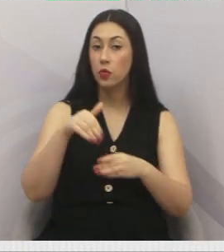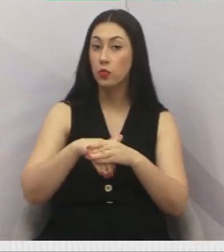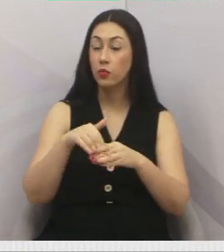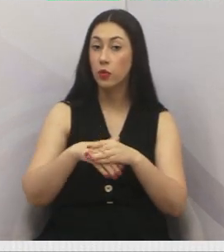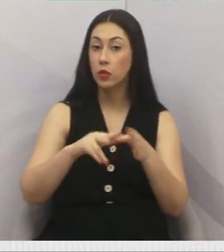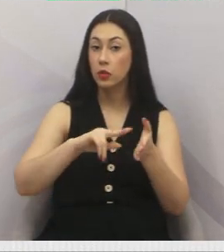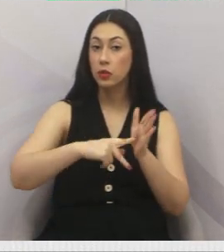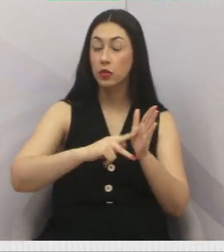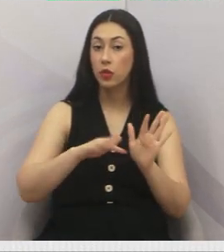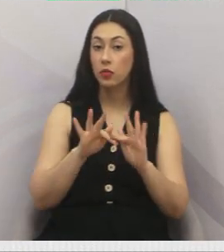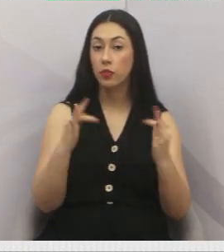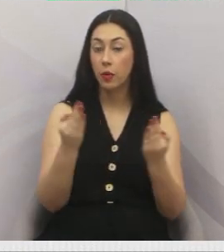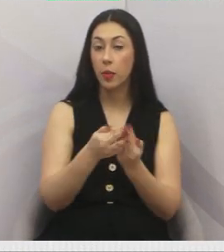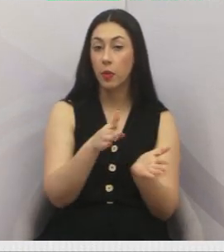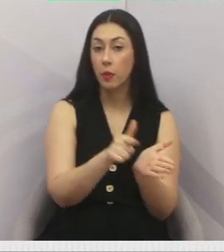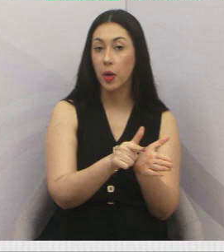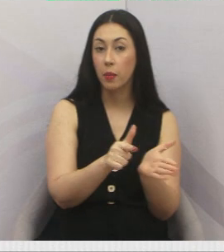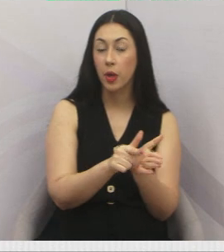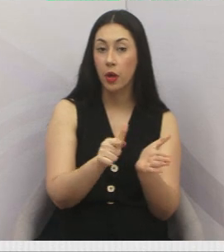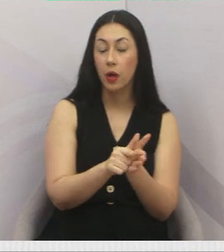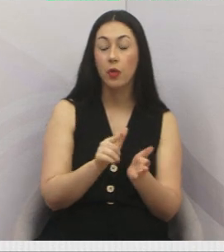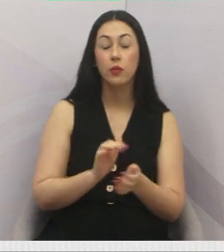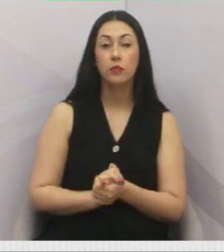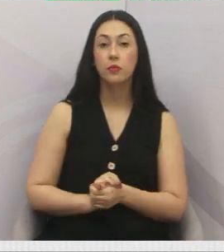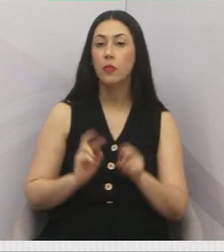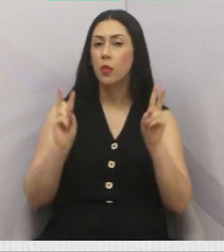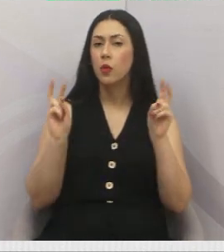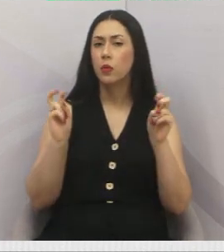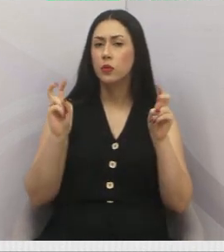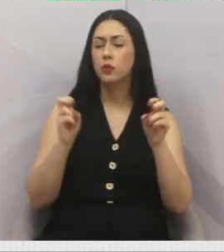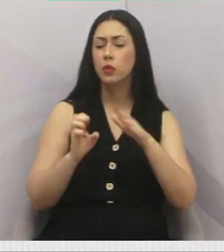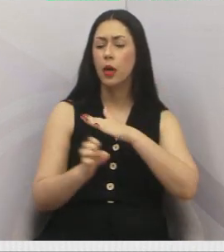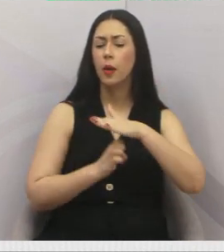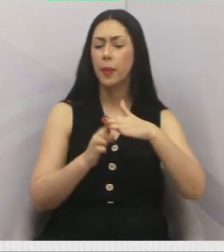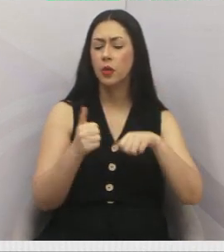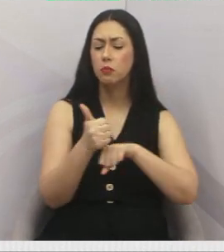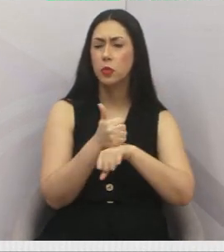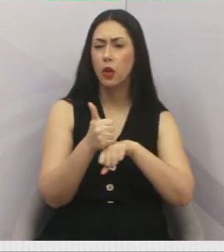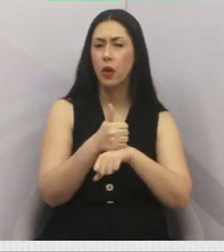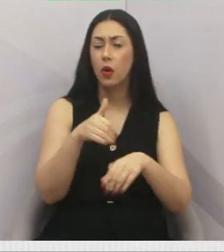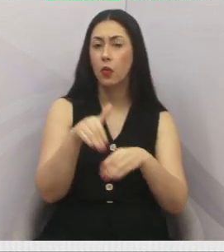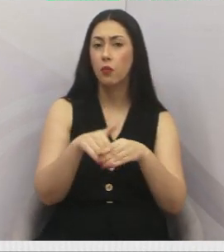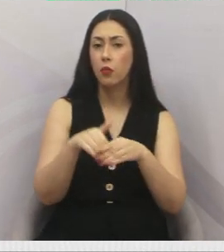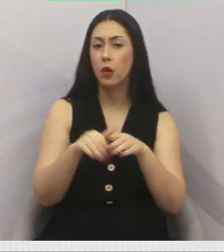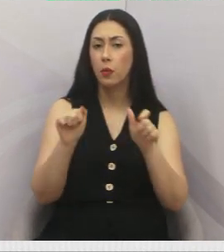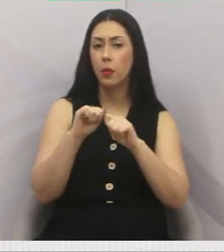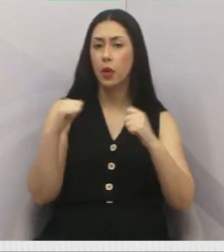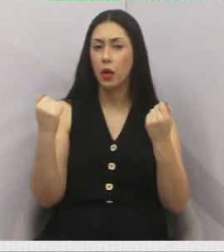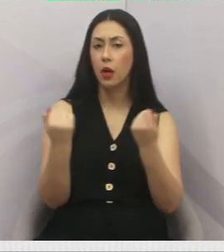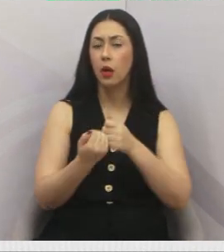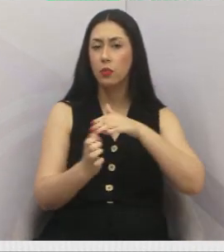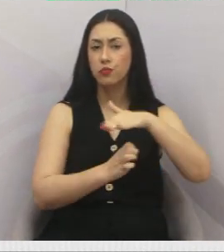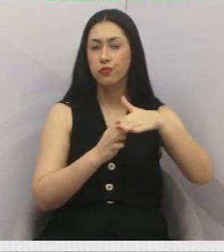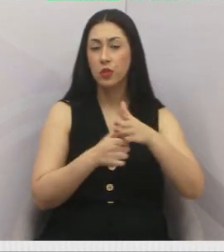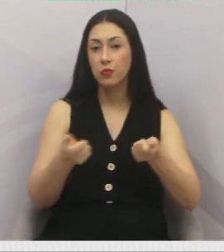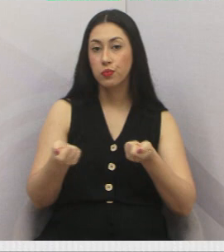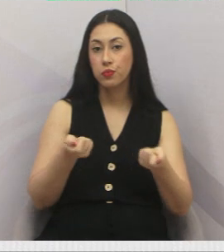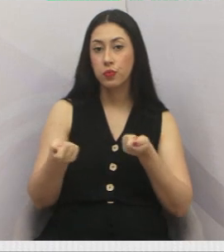para Sindicato dos Papeleiros. Segmento Empresas e ou Entidades Profissionais, um voto para Associação das Empresas de